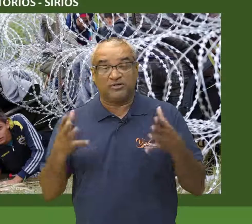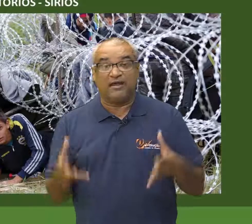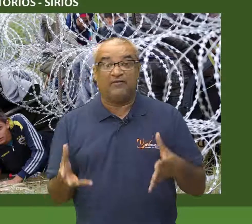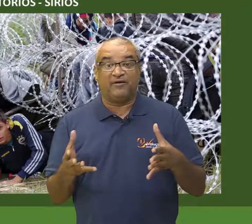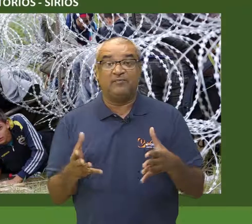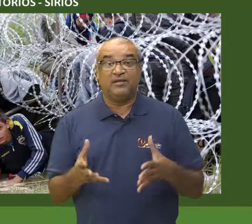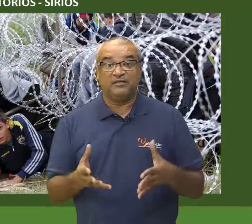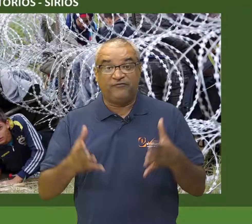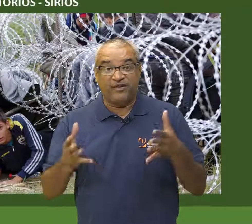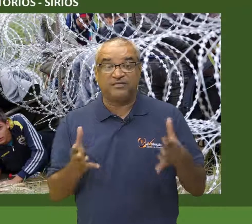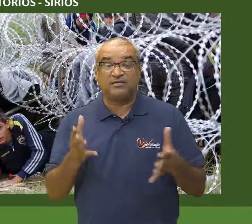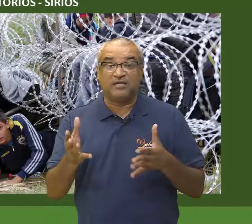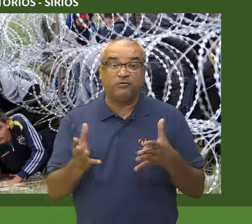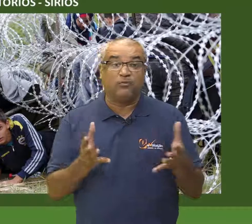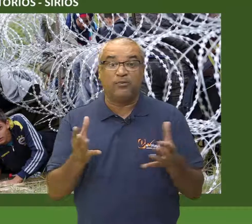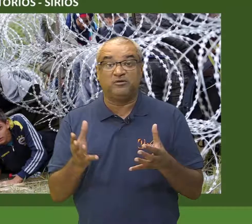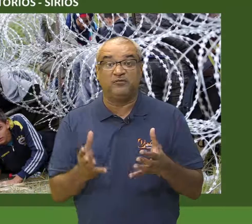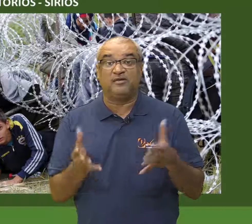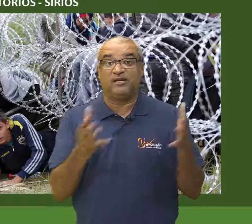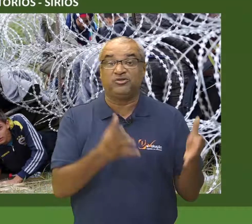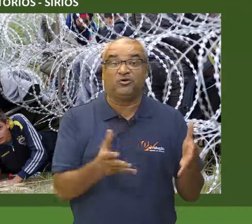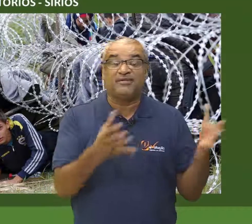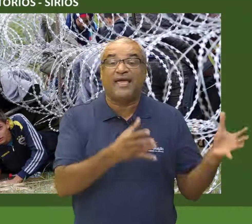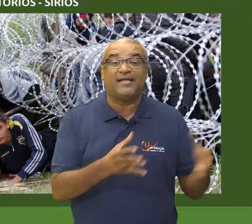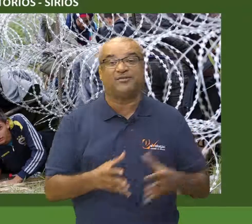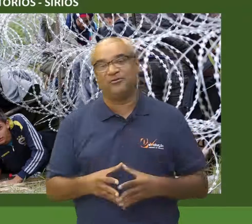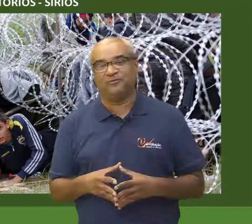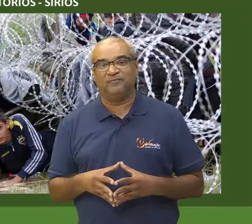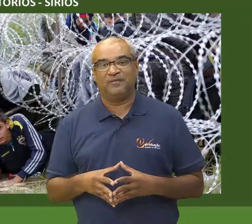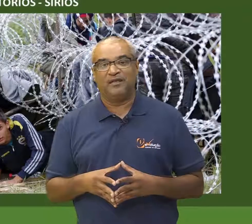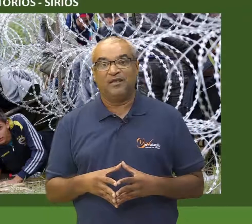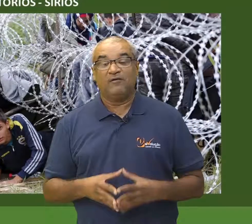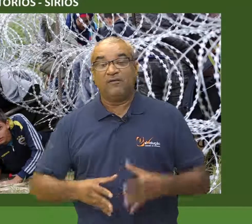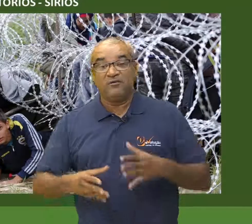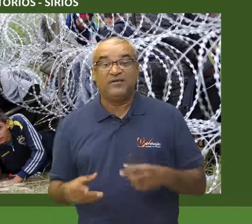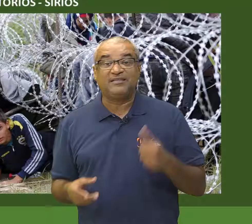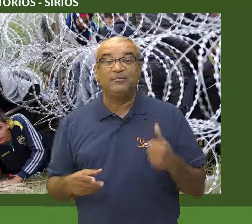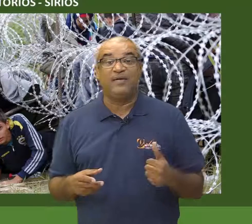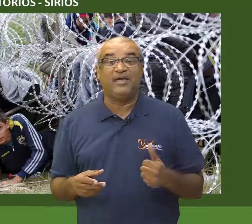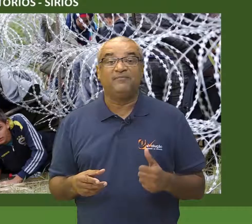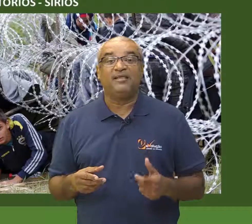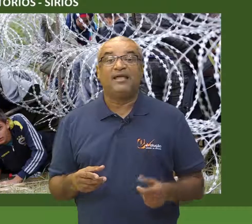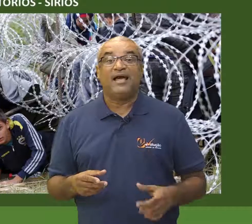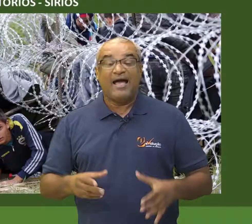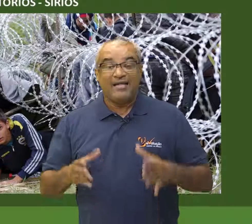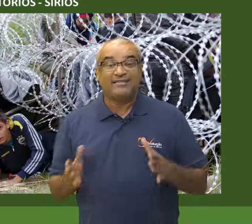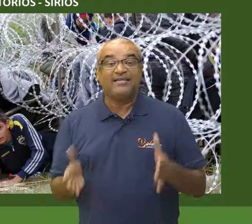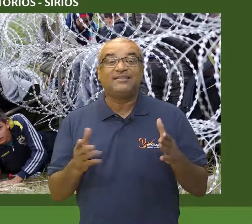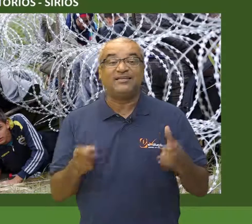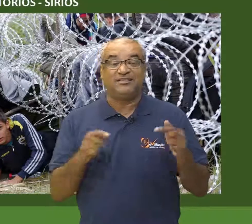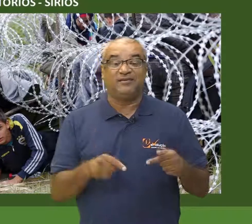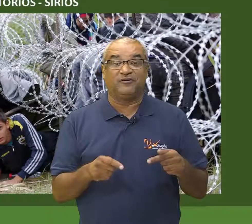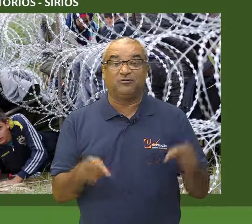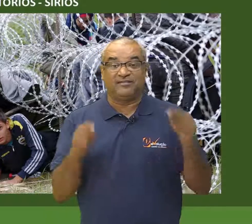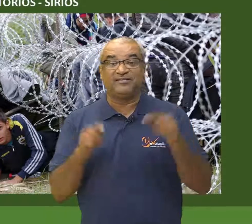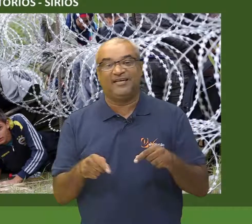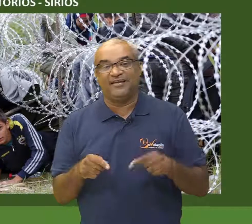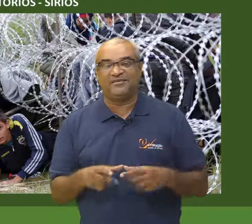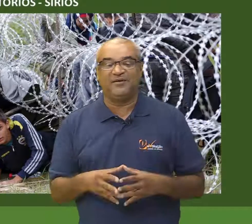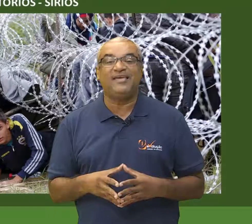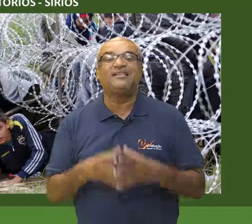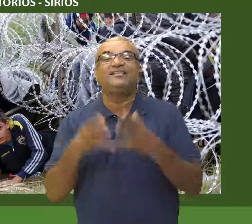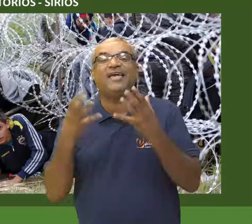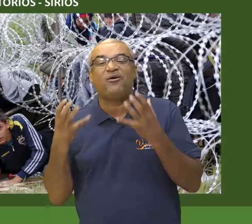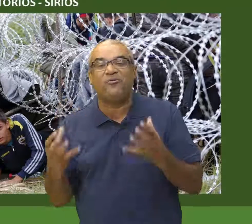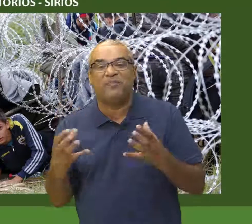que mostrava diferenças tanto do ponto de vista religioso e étnico. Vamos ver também a tentativa do